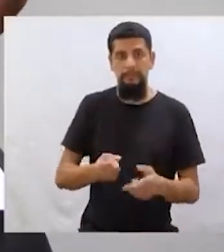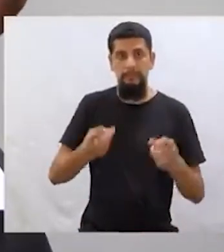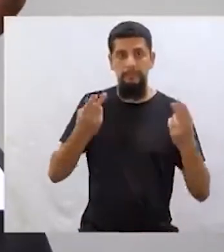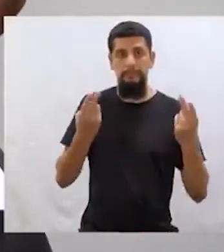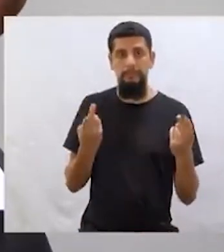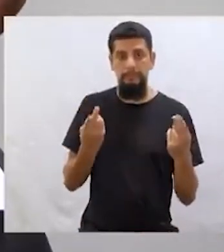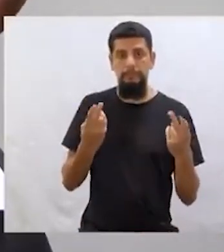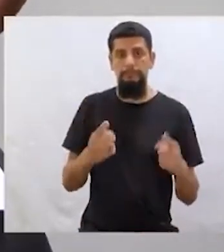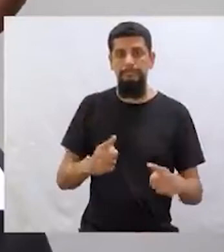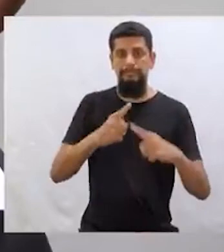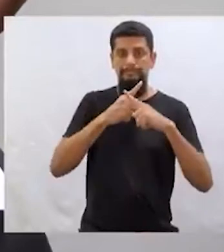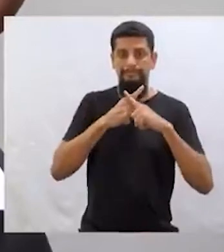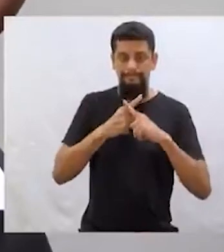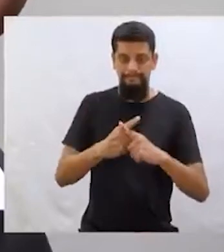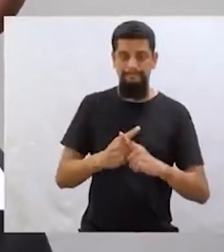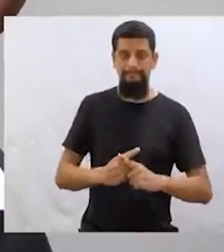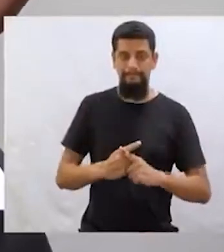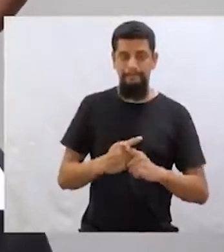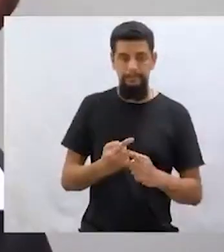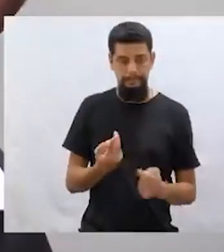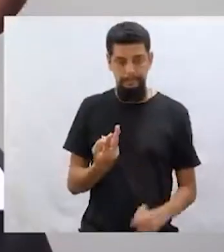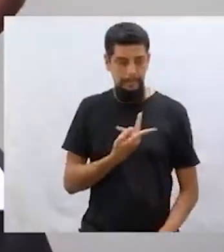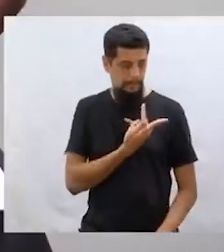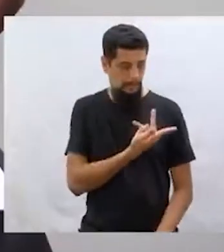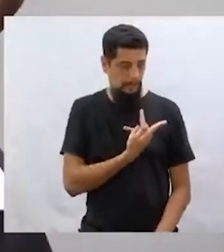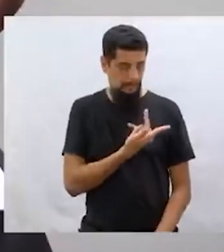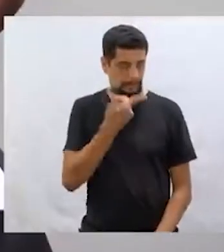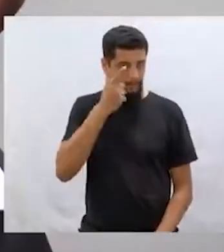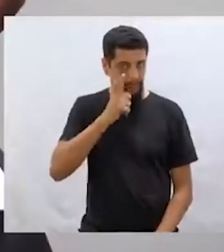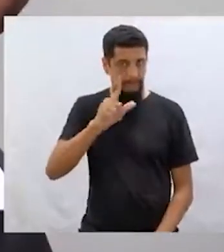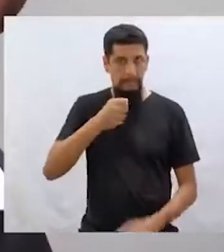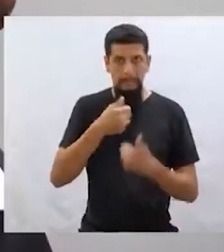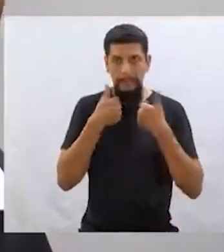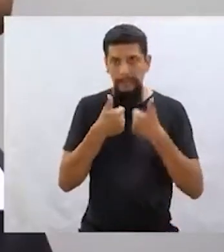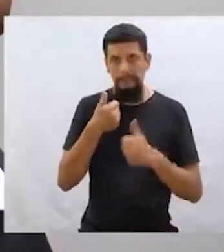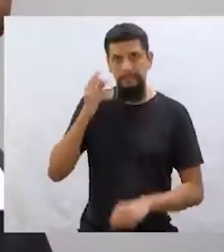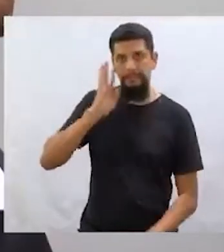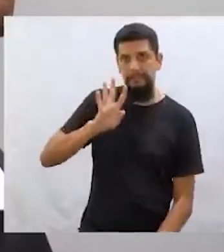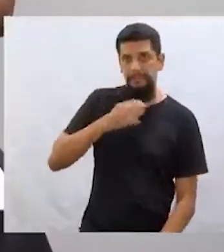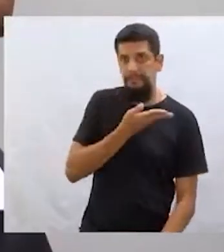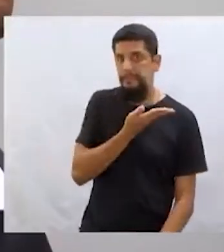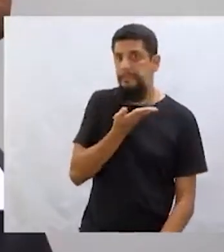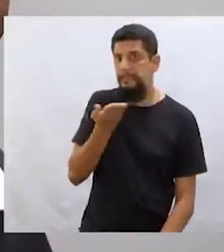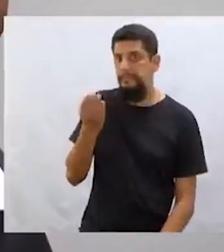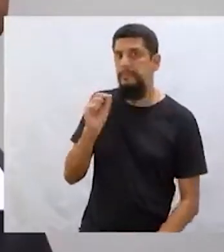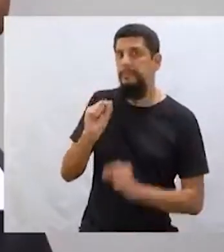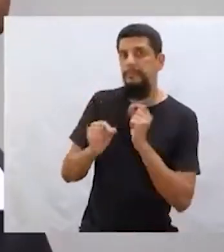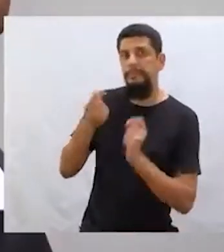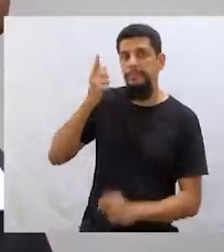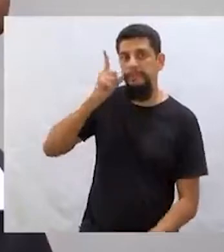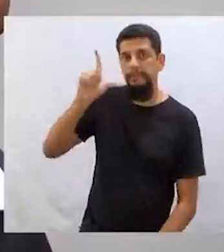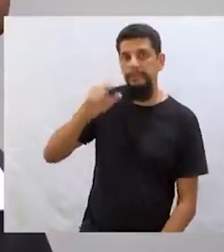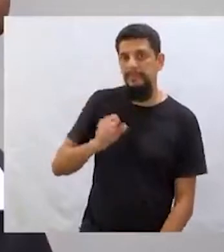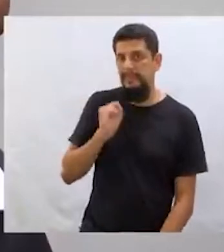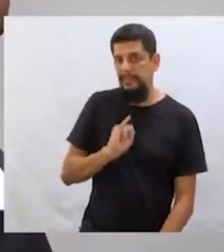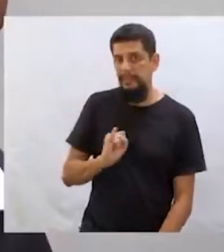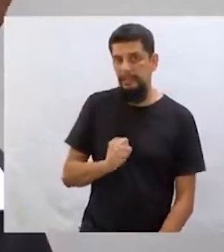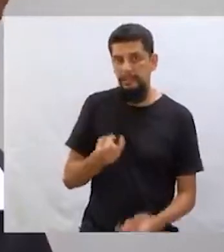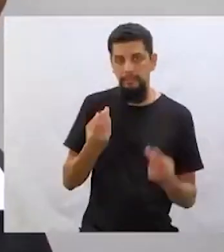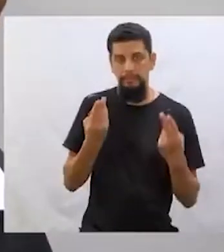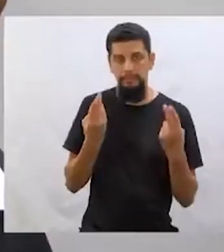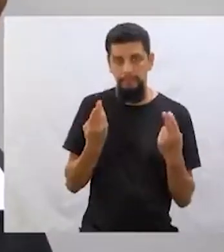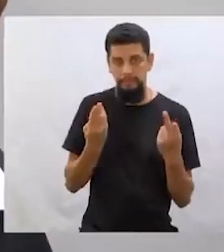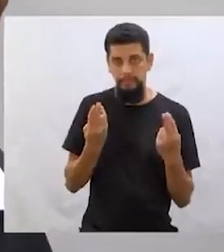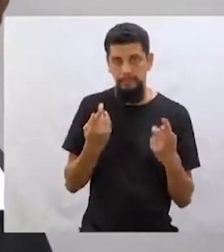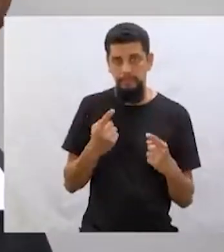deu empate. Empate. Nós duas ganhamos, né? Muito bem. Que legal. E aí, será? Quem ganhou? Será que deu empate?